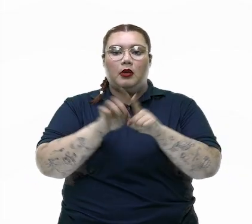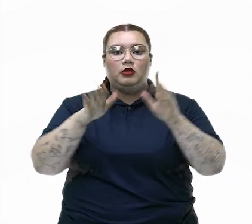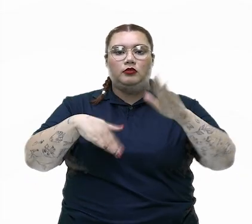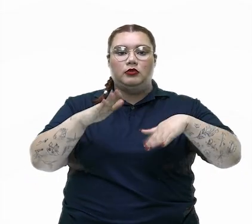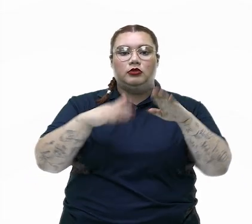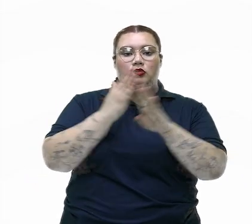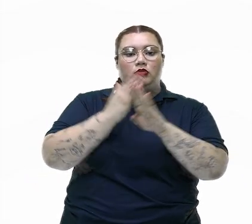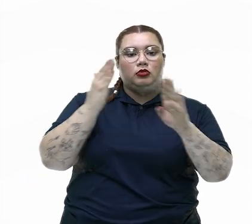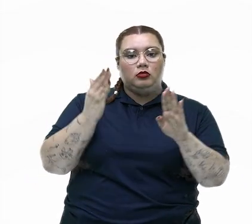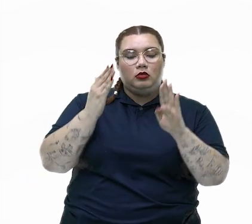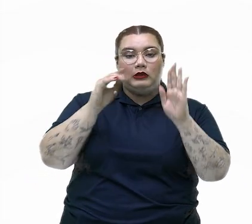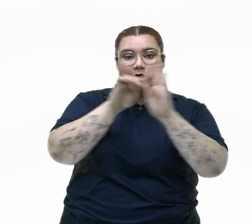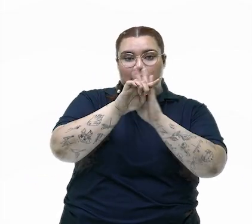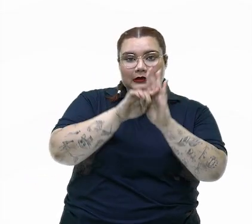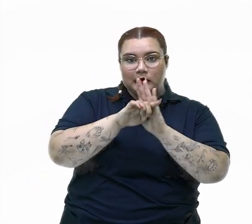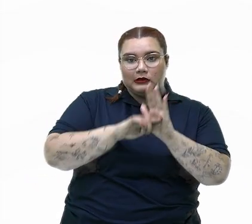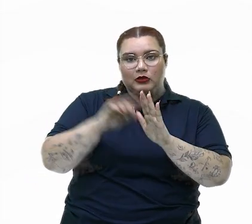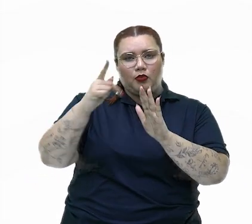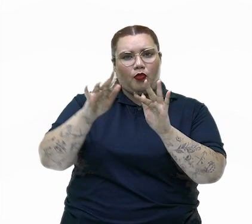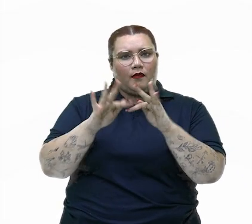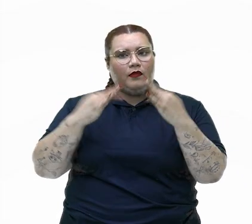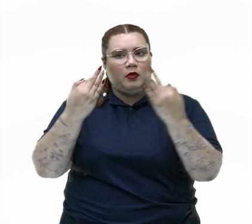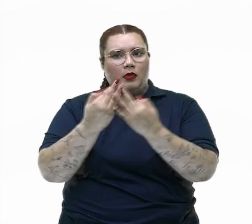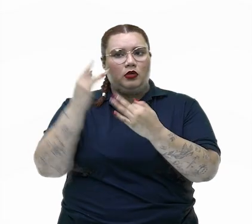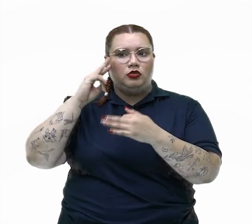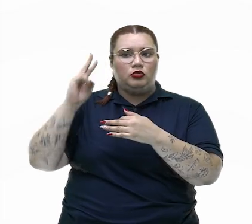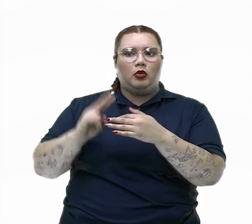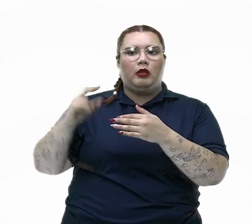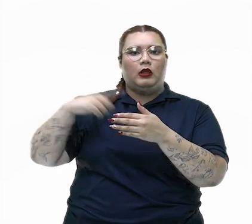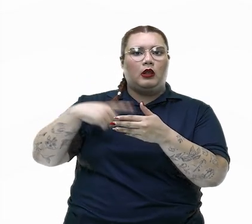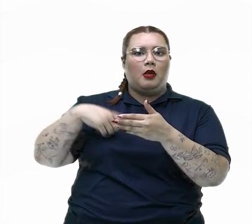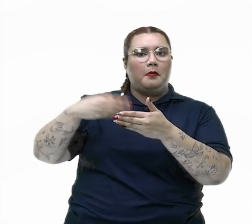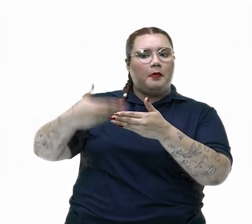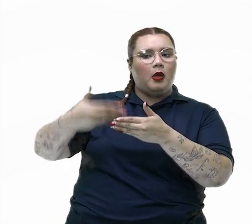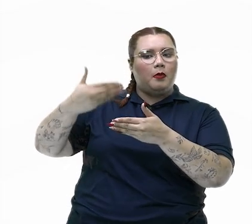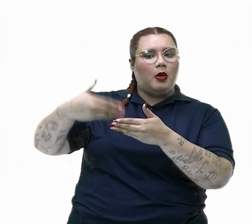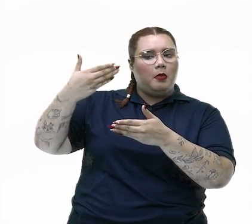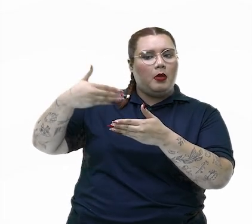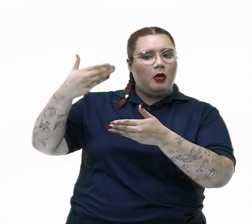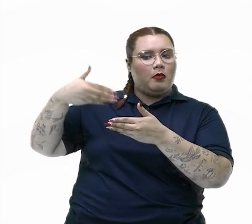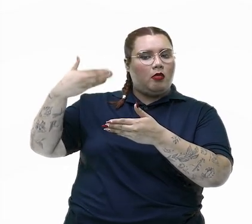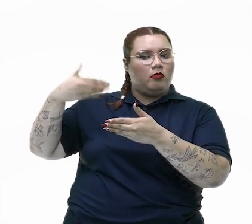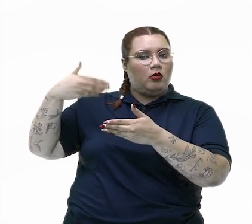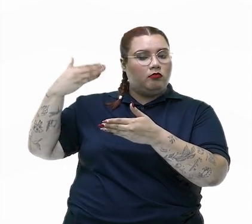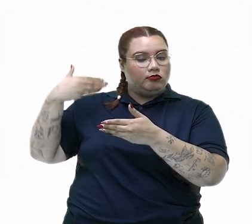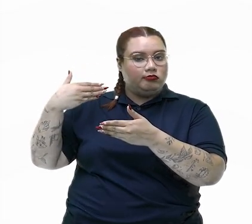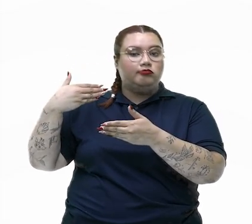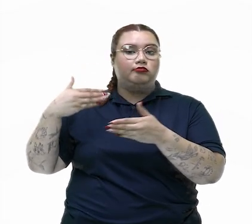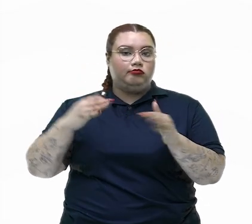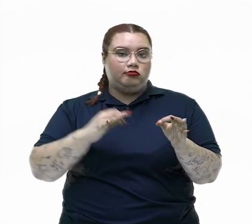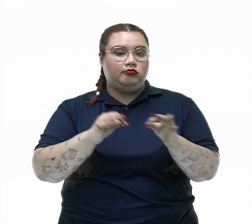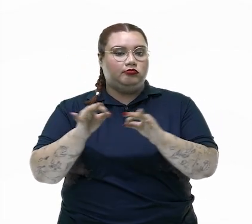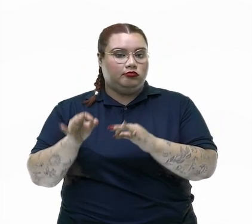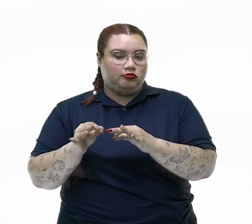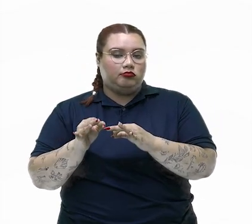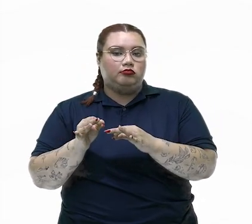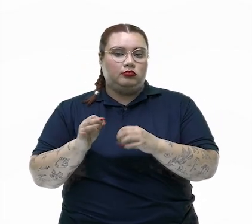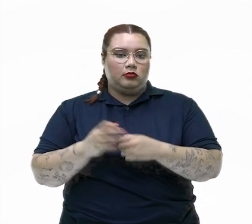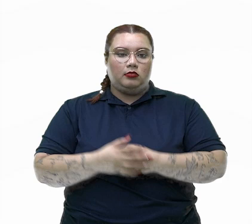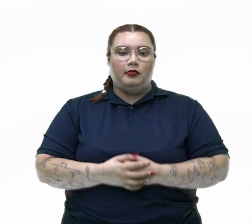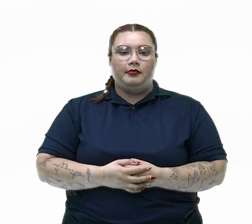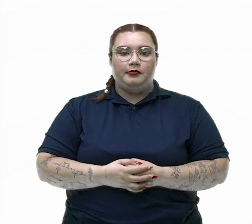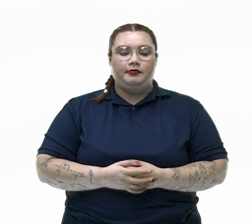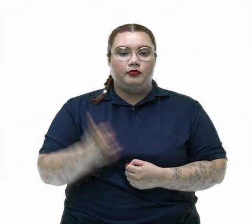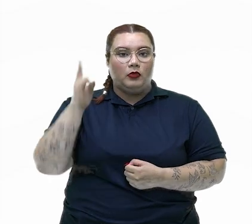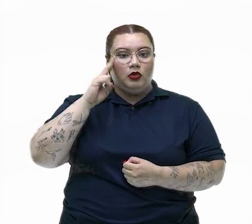descobre, investigando seus familiares, que essa condição ela está presente em alguns indivíduos. Ou seja, no